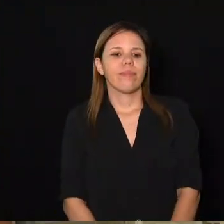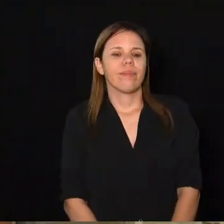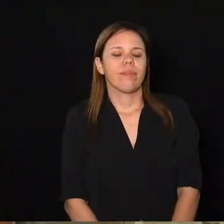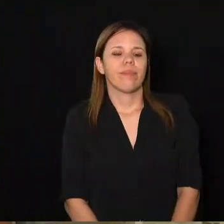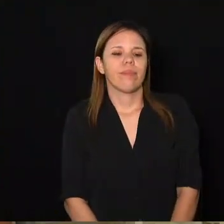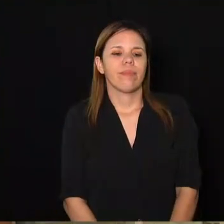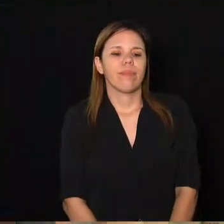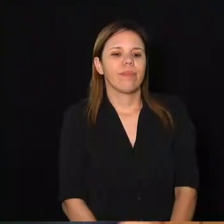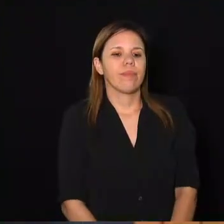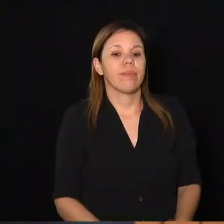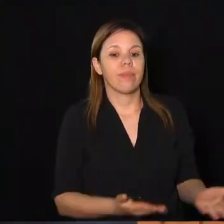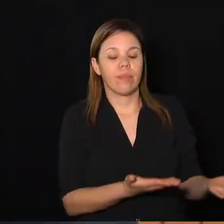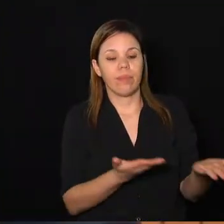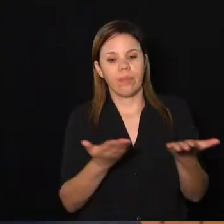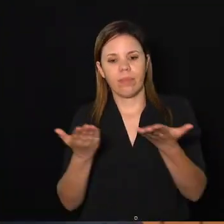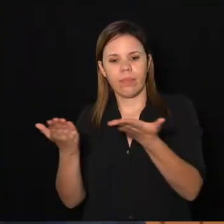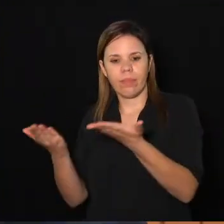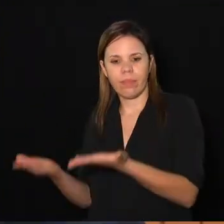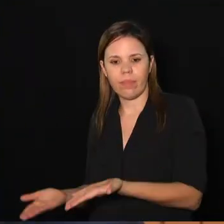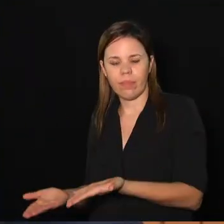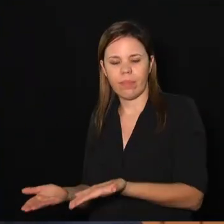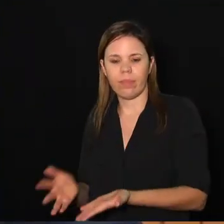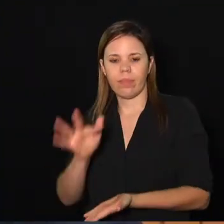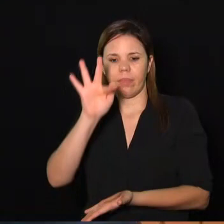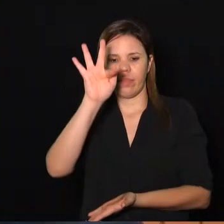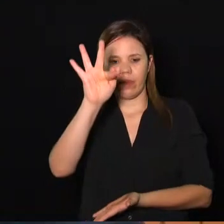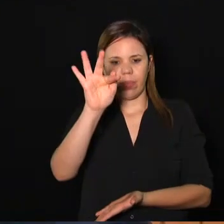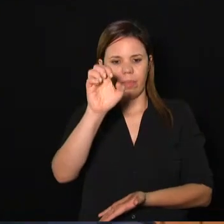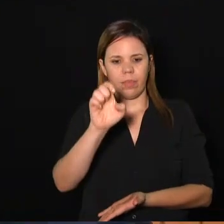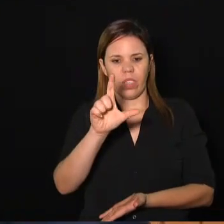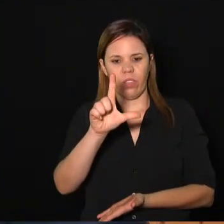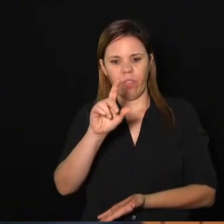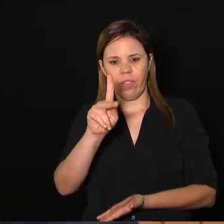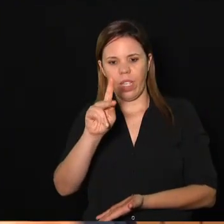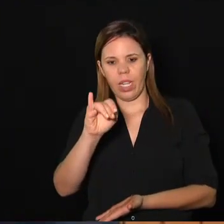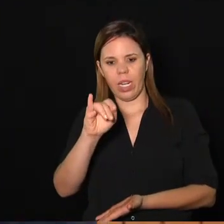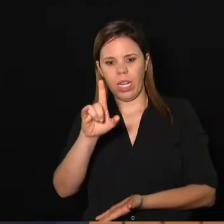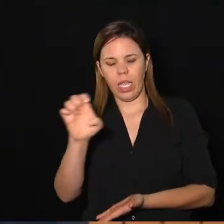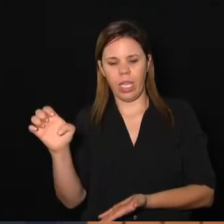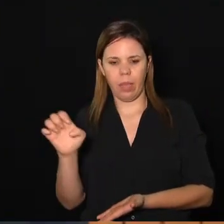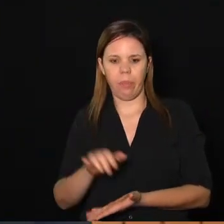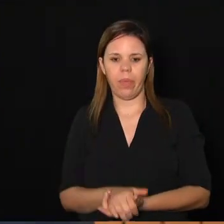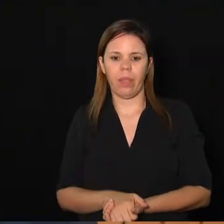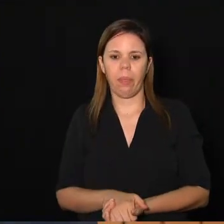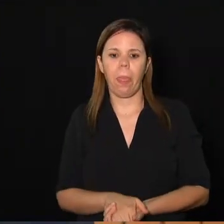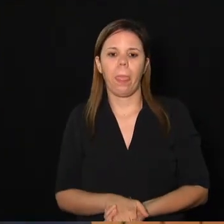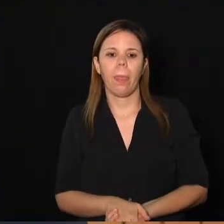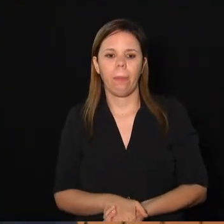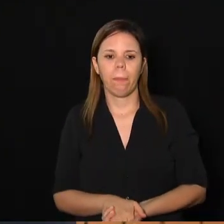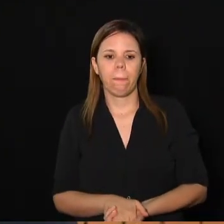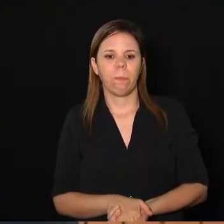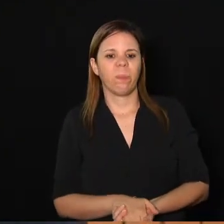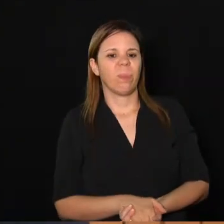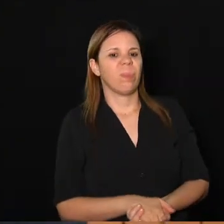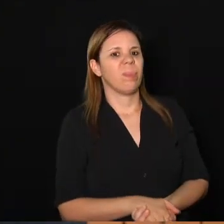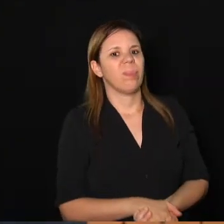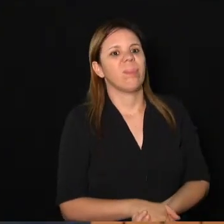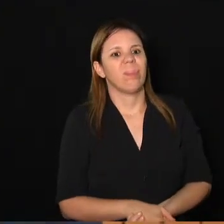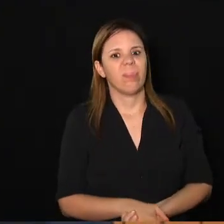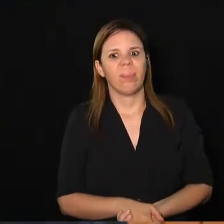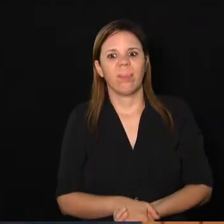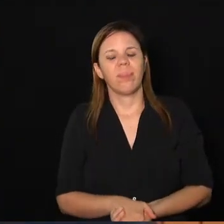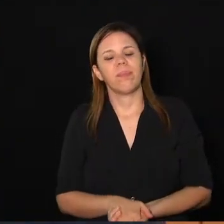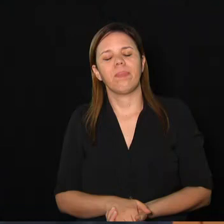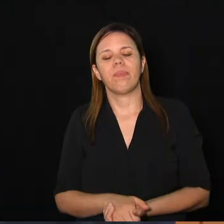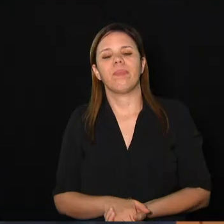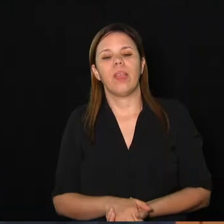eu passo agora doutor Felipe para que possa fazer também as suas considerações representando aqui a